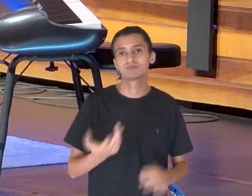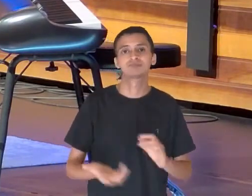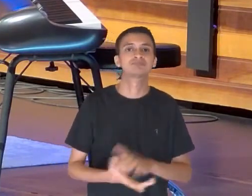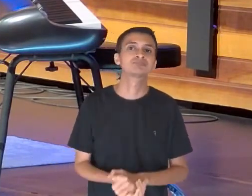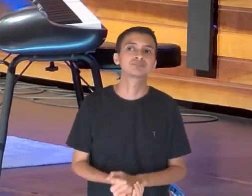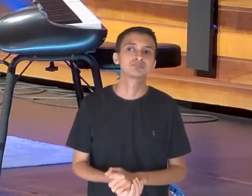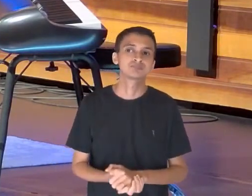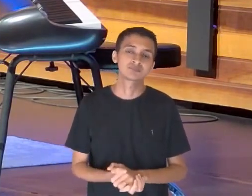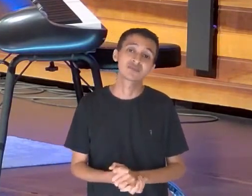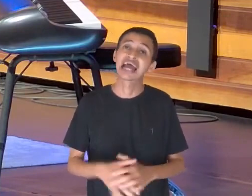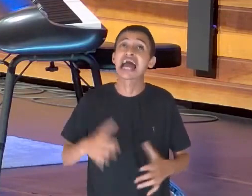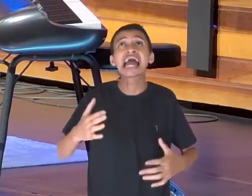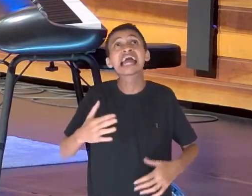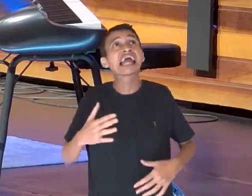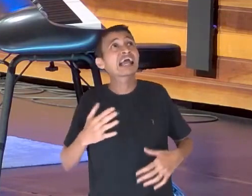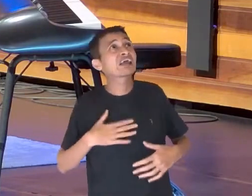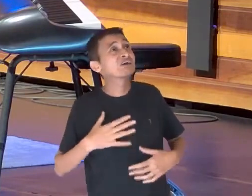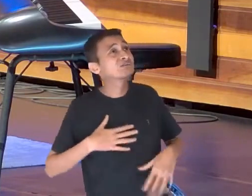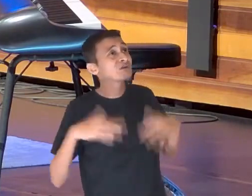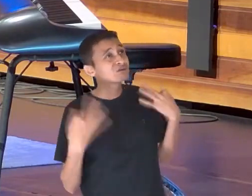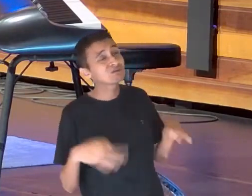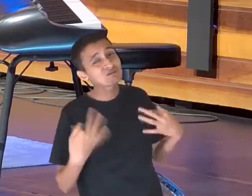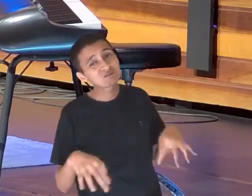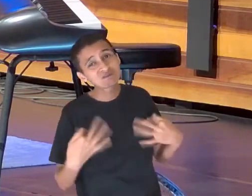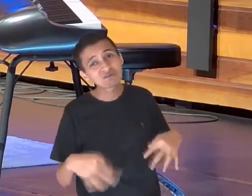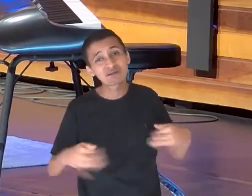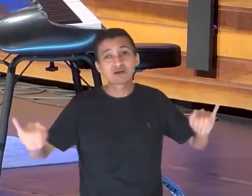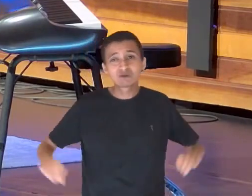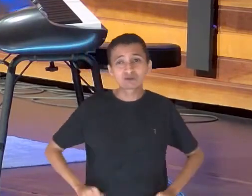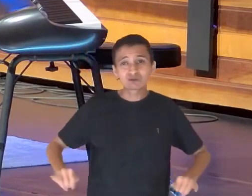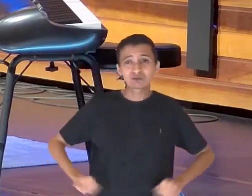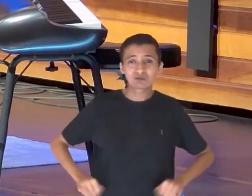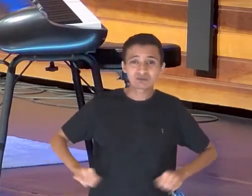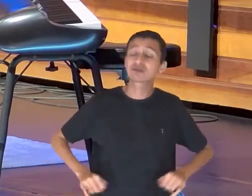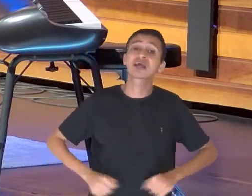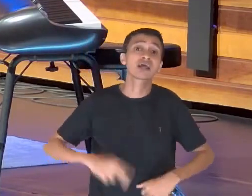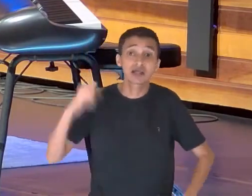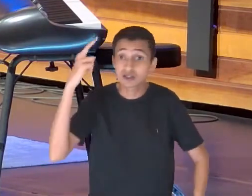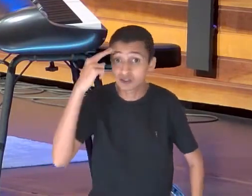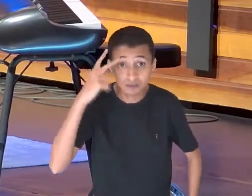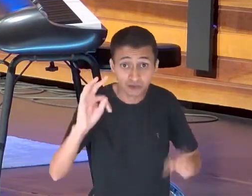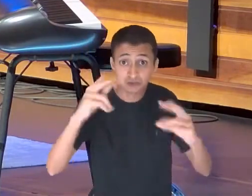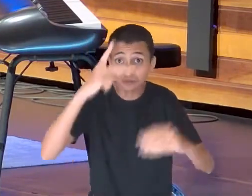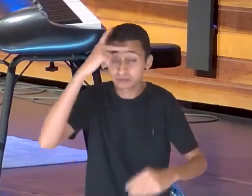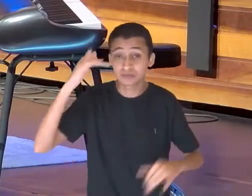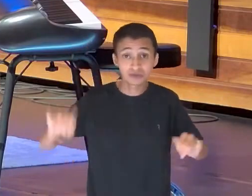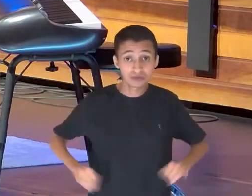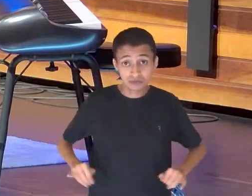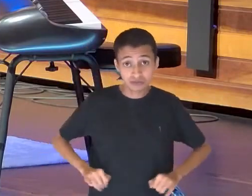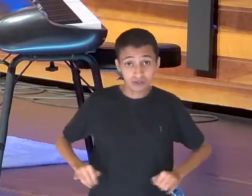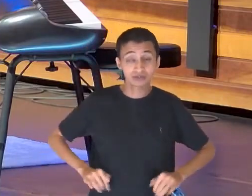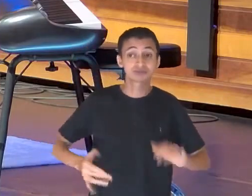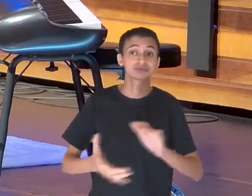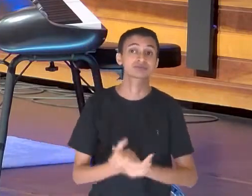Ai, porque eu vou sofrer muito. Covarde, todo mundo sofre. Aí agora eu vou entrar na palavra do